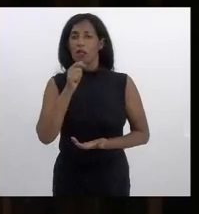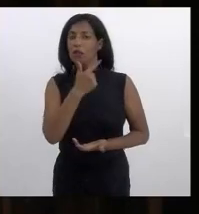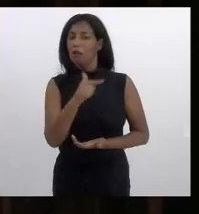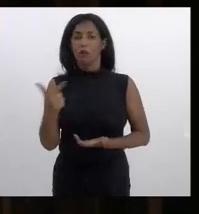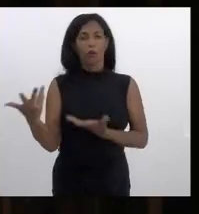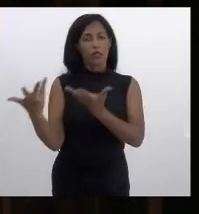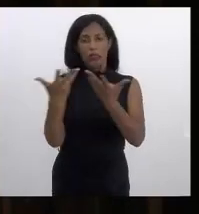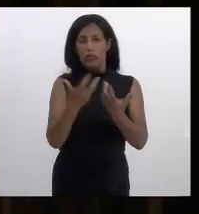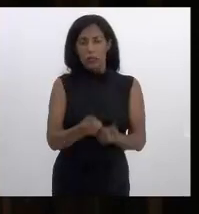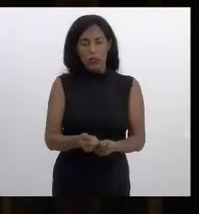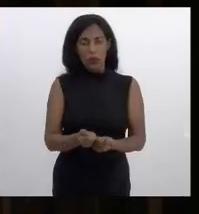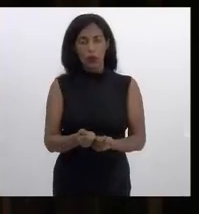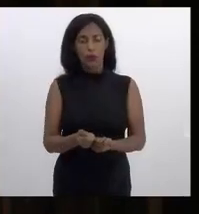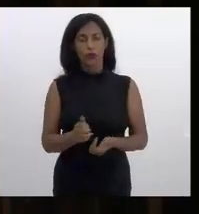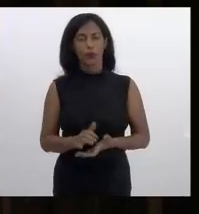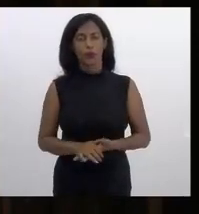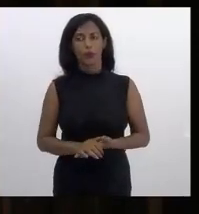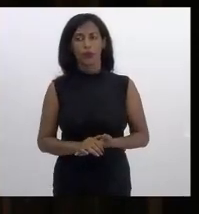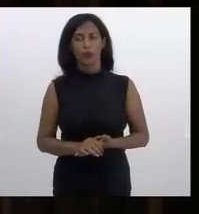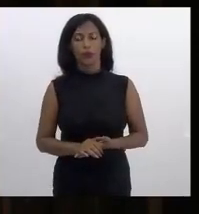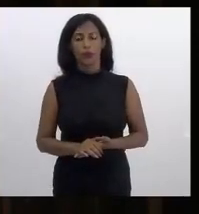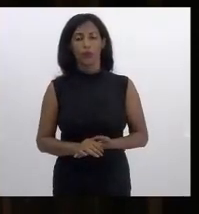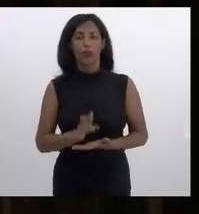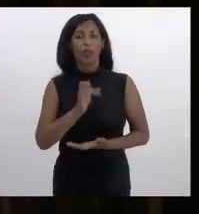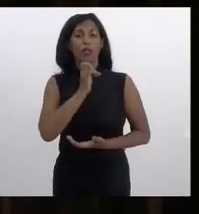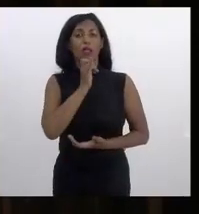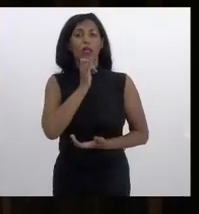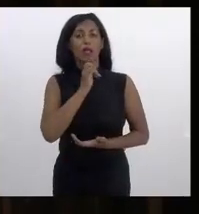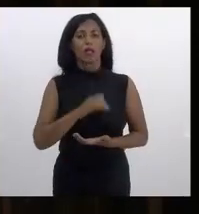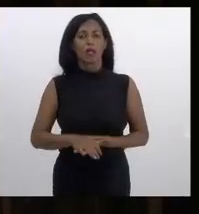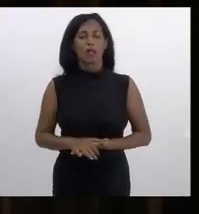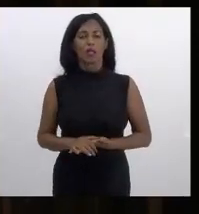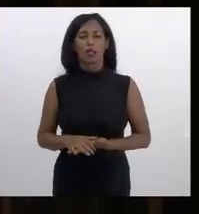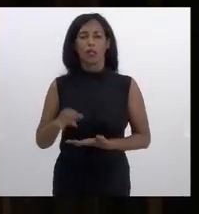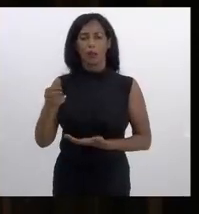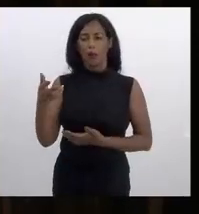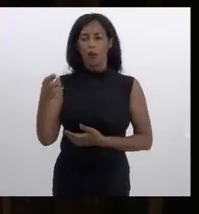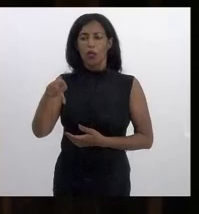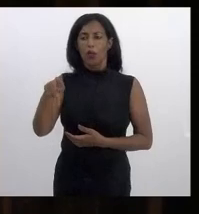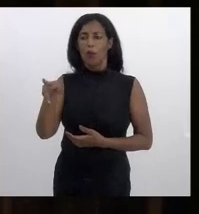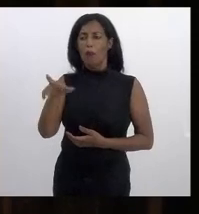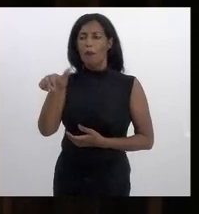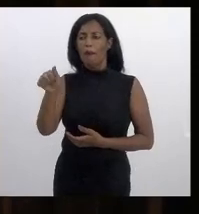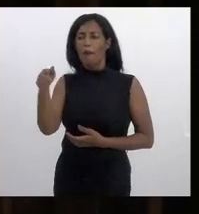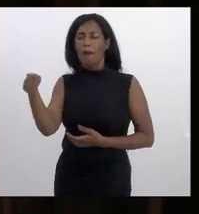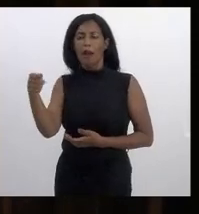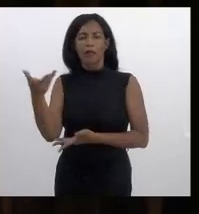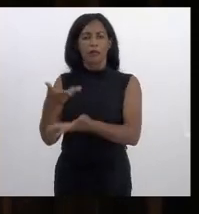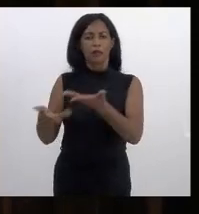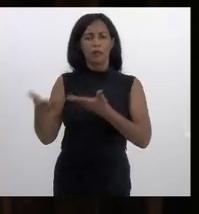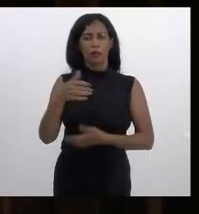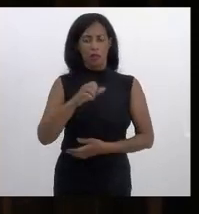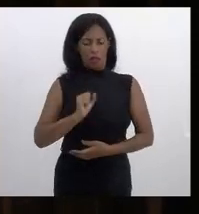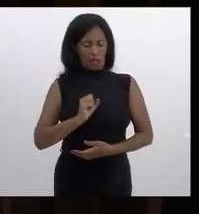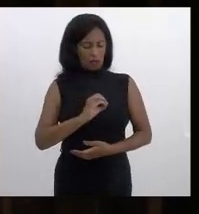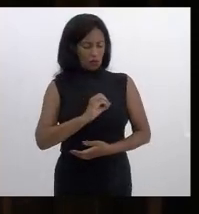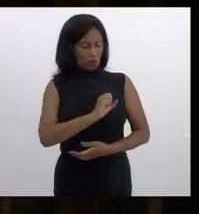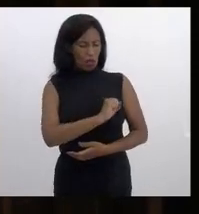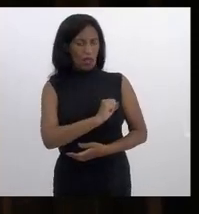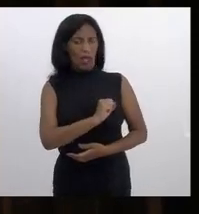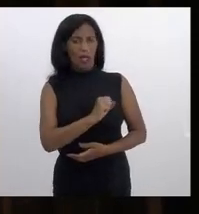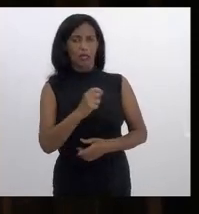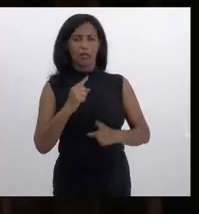permitiu que por exemplo nata das praças participas o SOS por isso eu